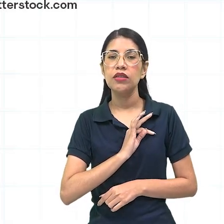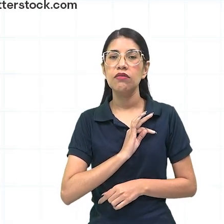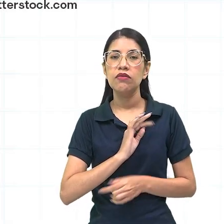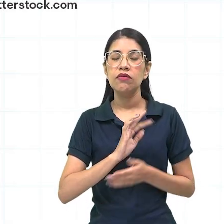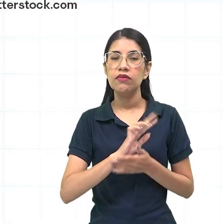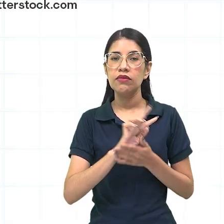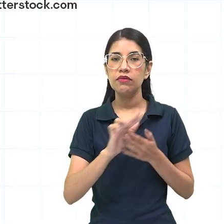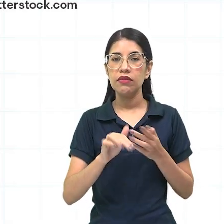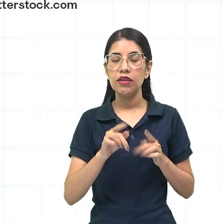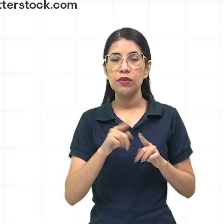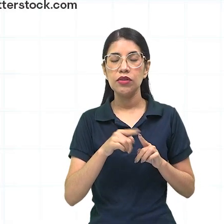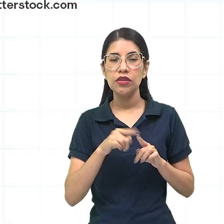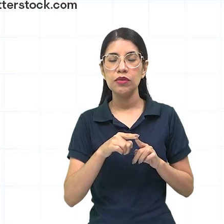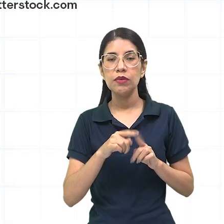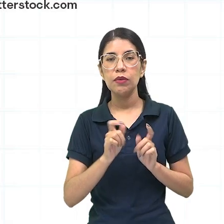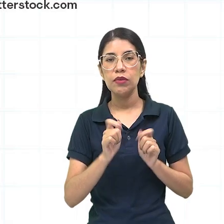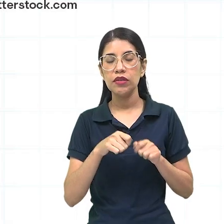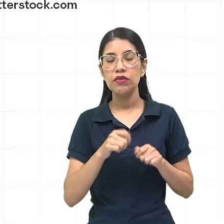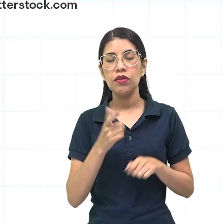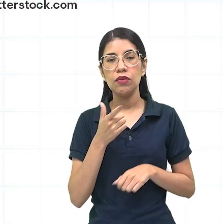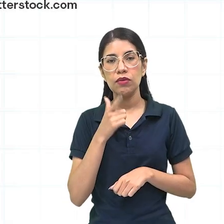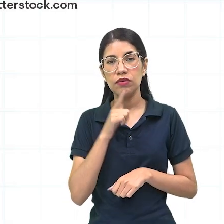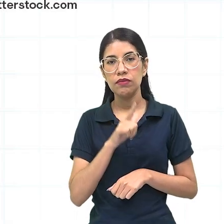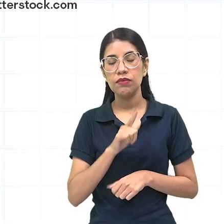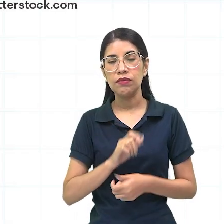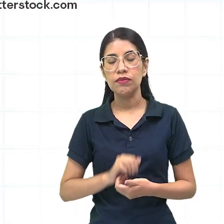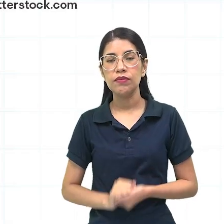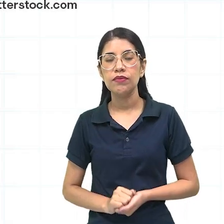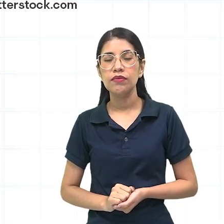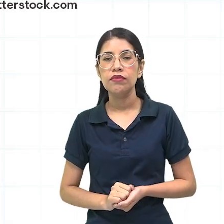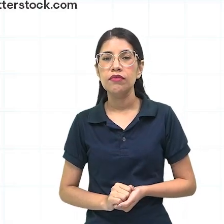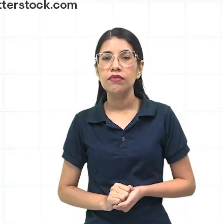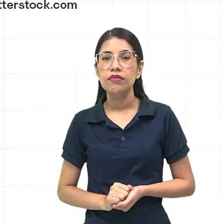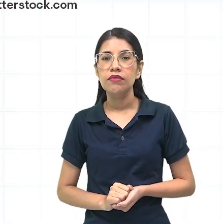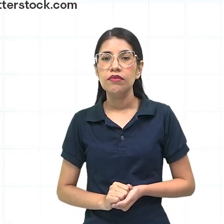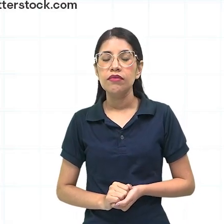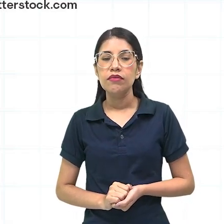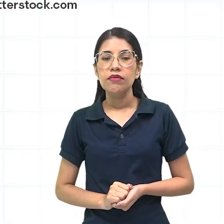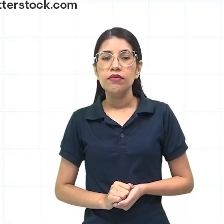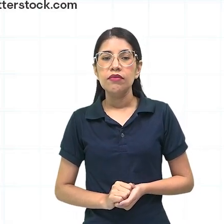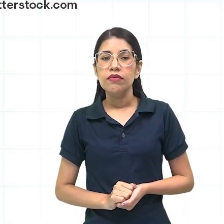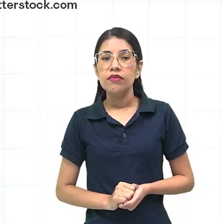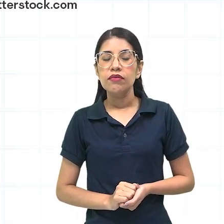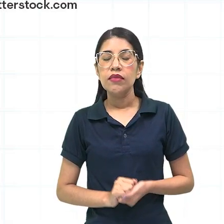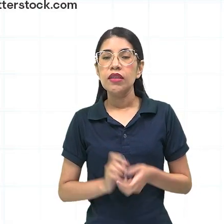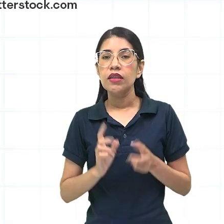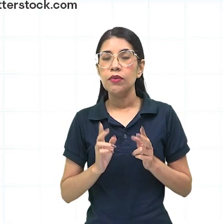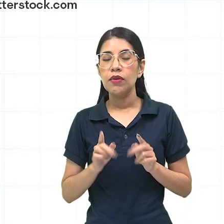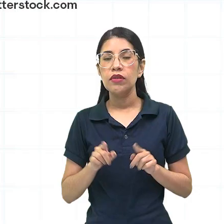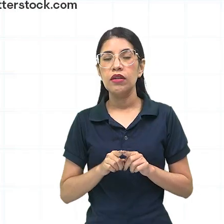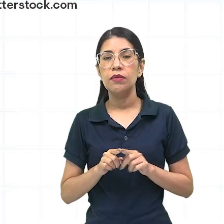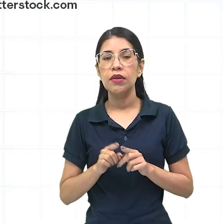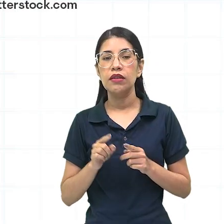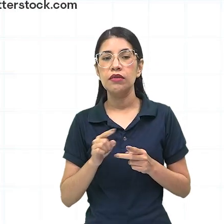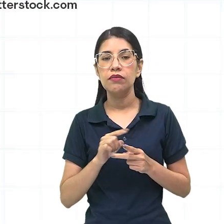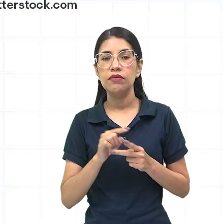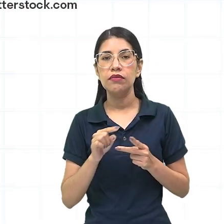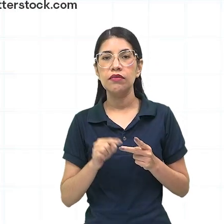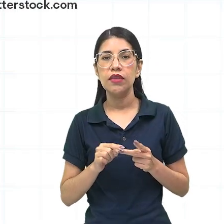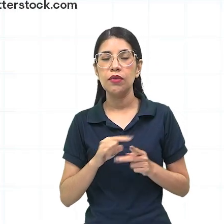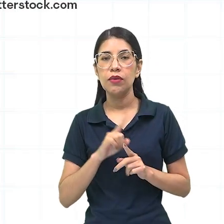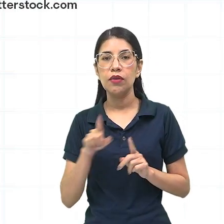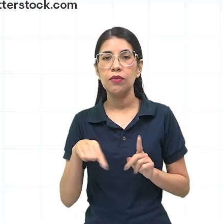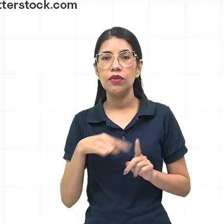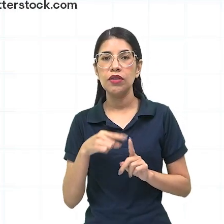projeção, imobilização e chaves. Bom, então assim como na luta greco-romana, o